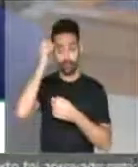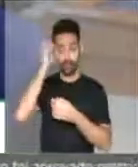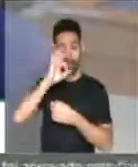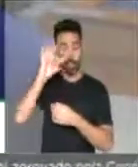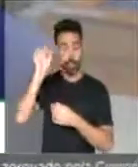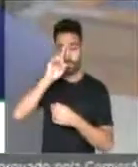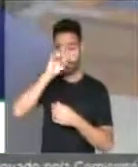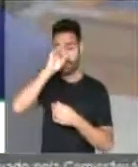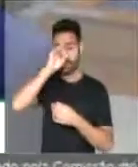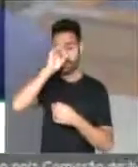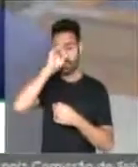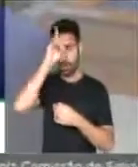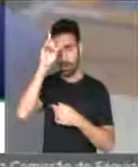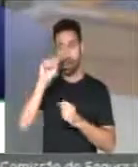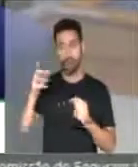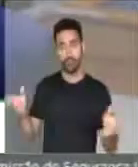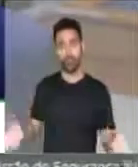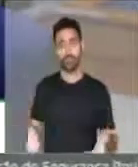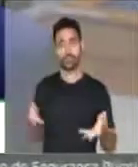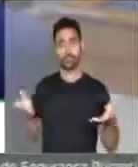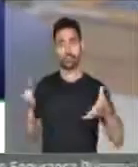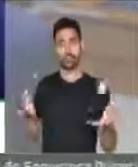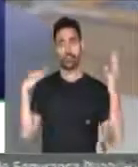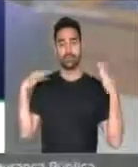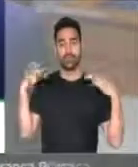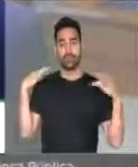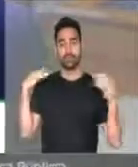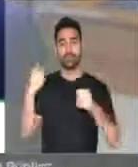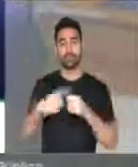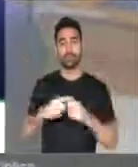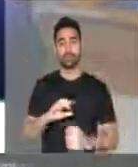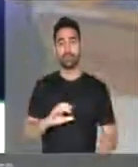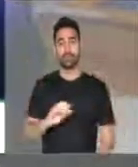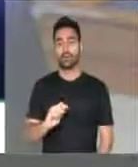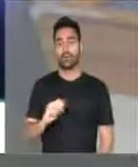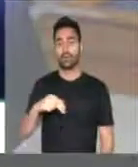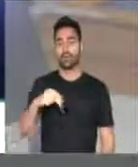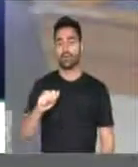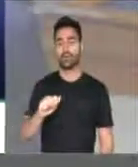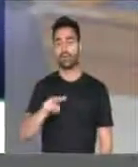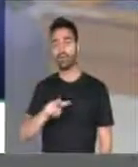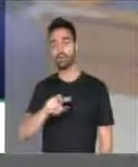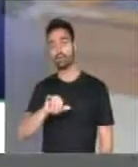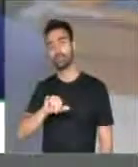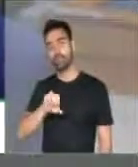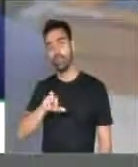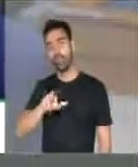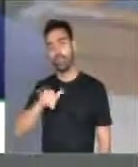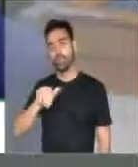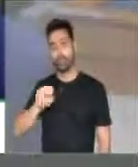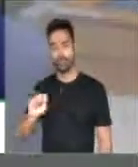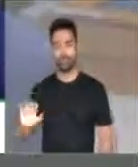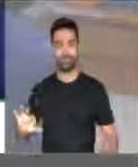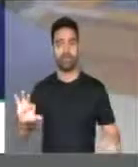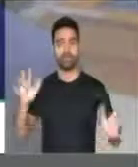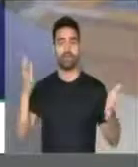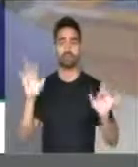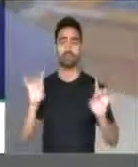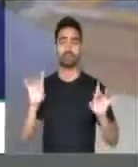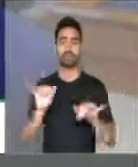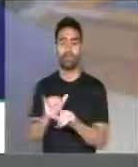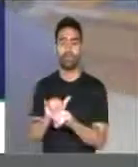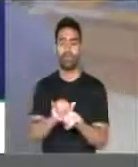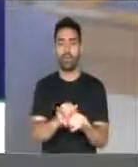iniciativa, grande iniciativa que fomenta o turismo em Canavieiras. Parabéns, Canavieiras, por mais essa festa gastronômica do Caranguejo.